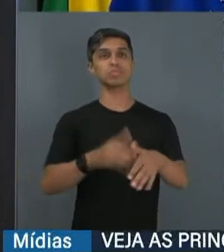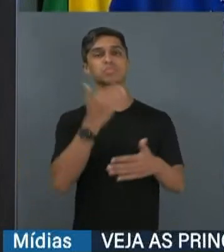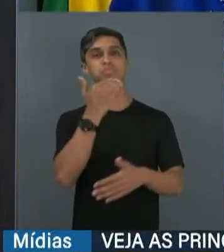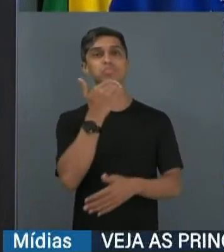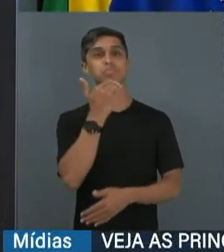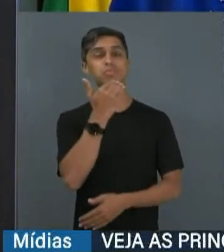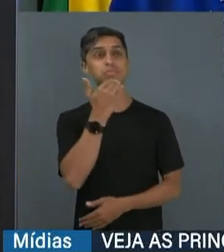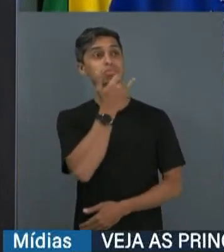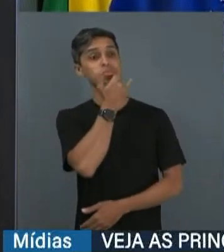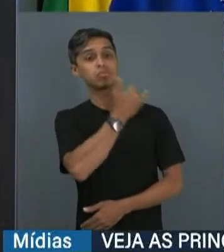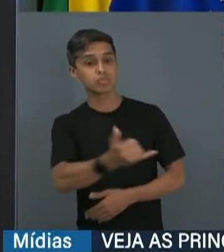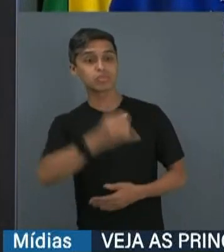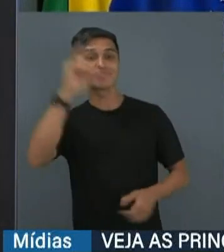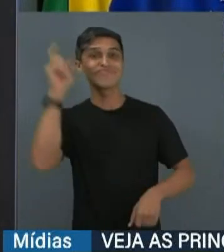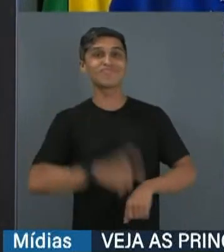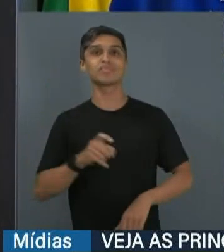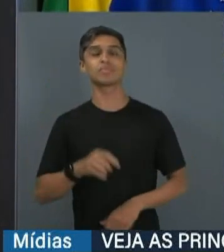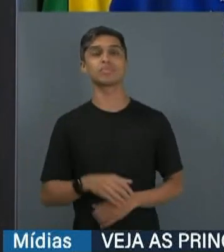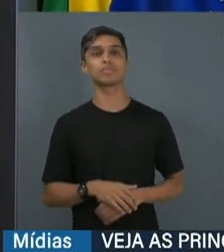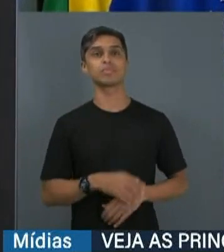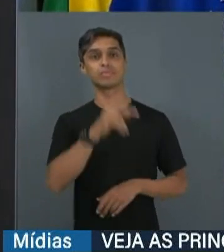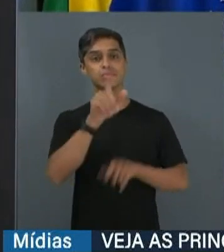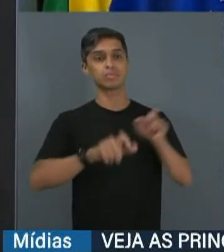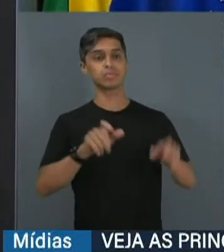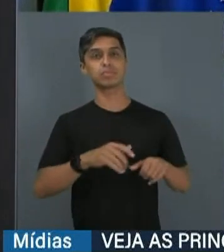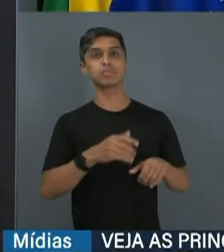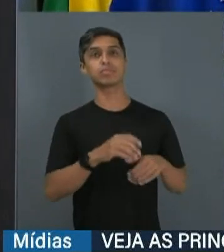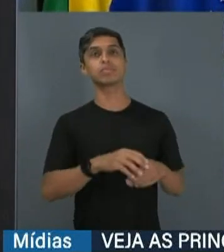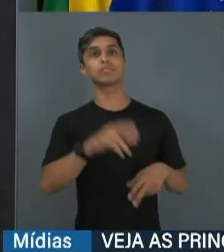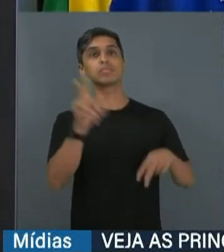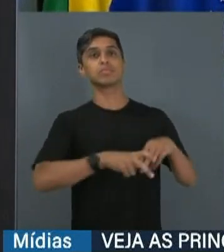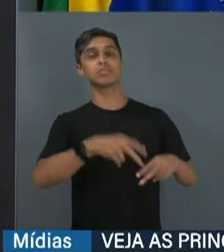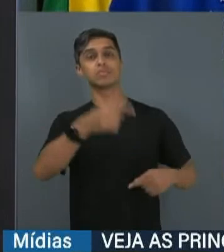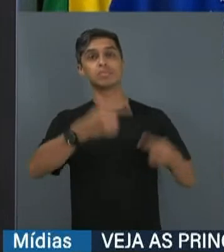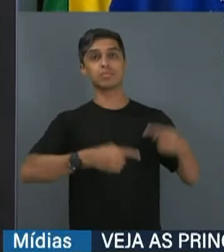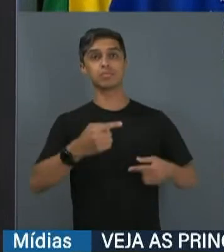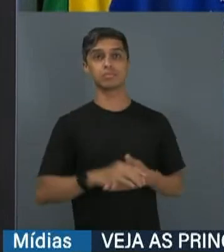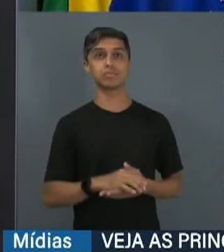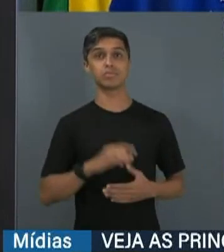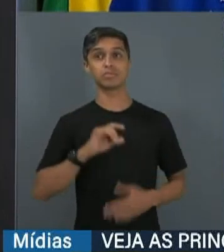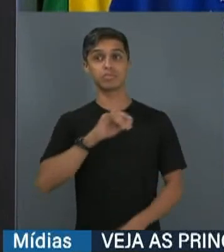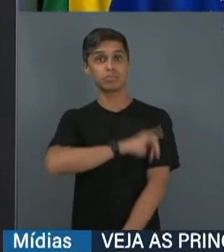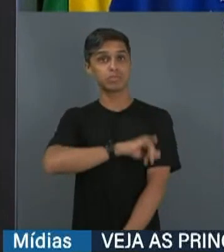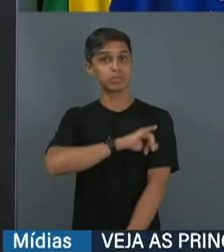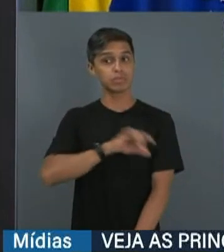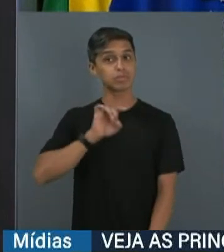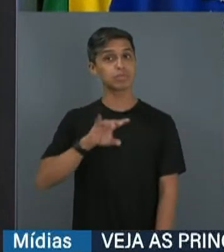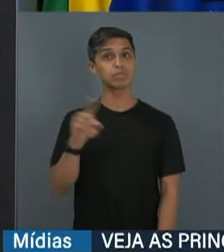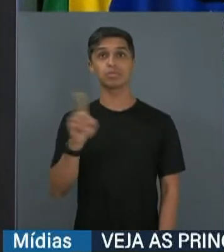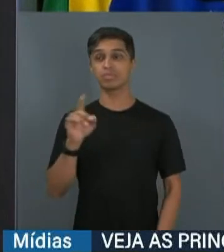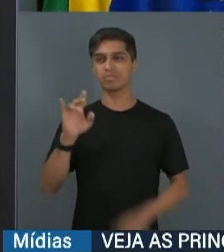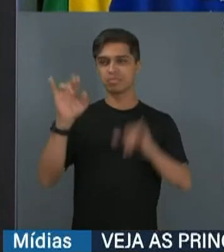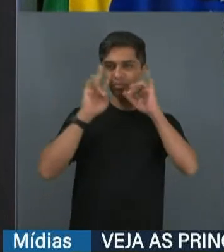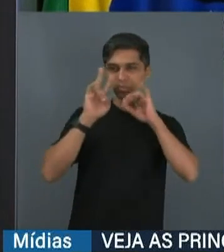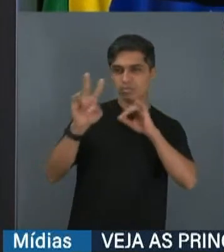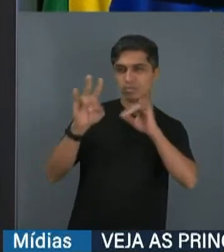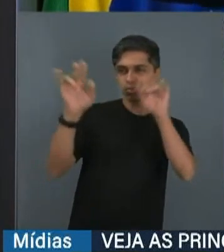anistia imediata para os presos políticos. Não foi só no Rio de Janeiro que a gente viu aquelas imagens